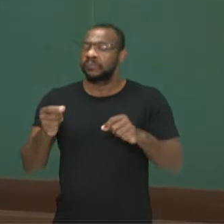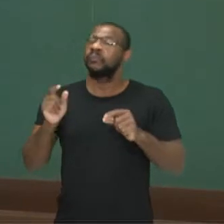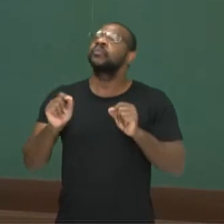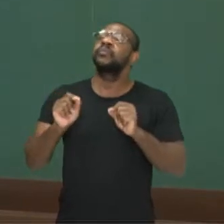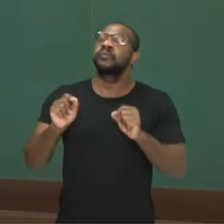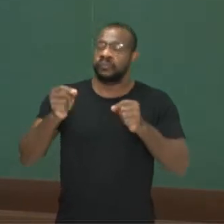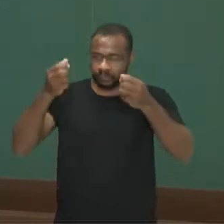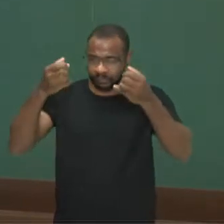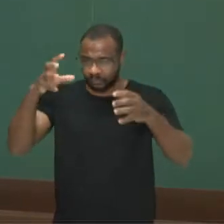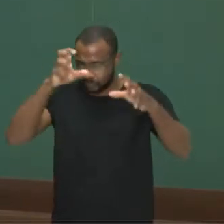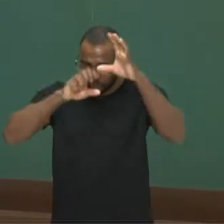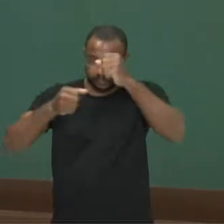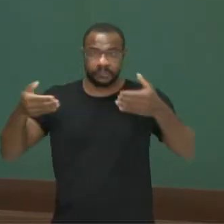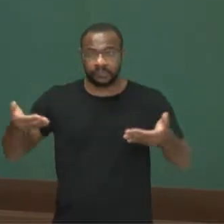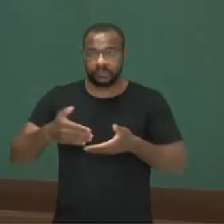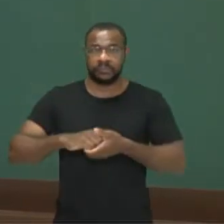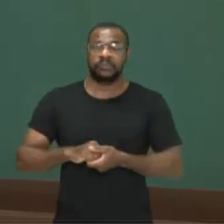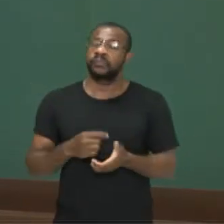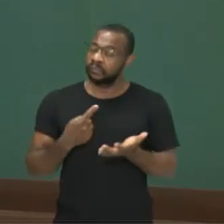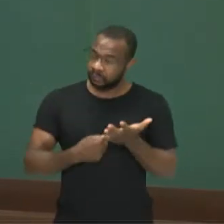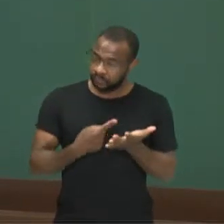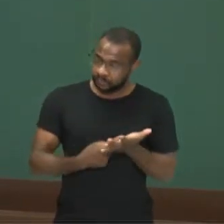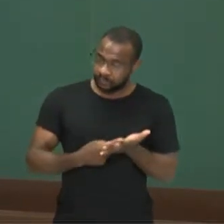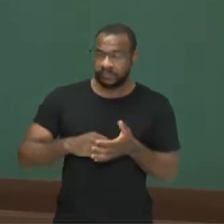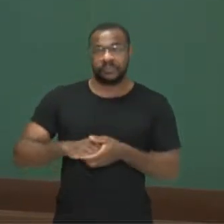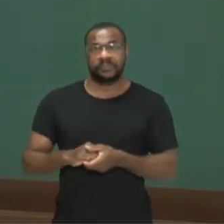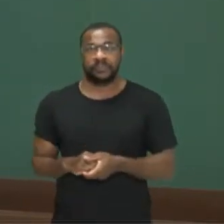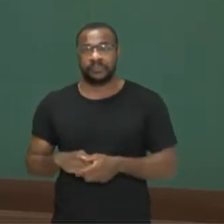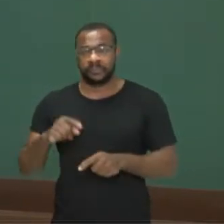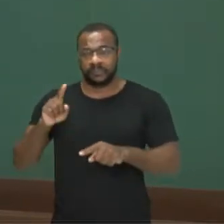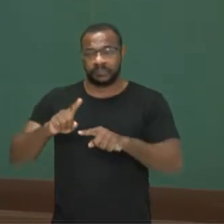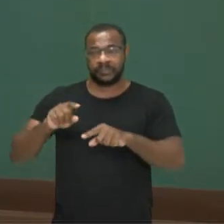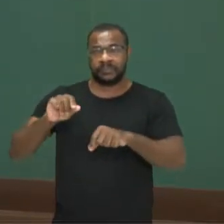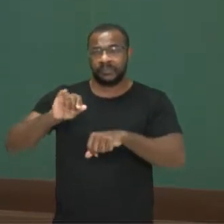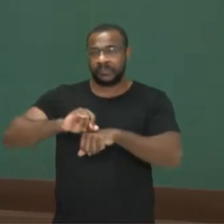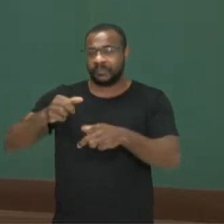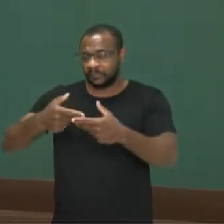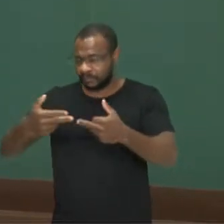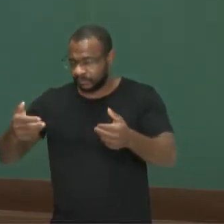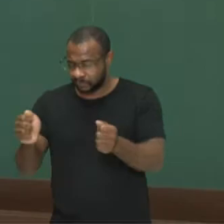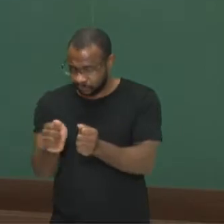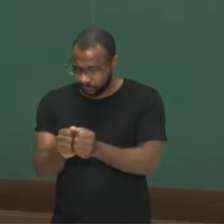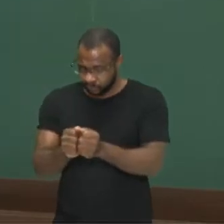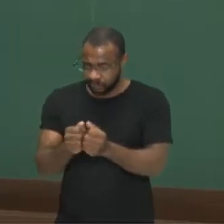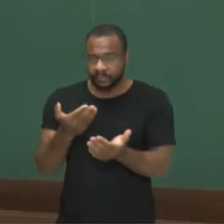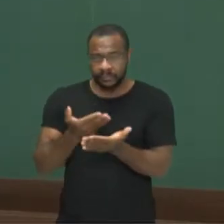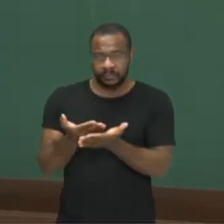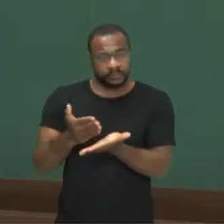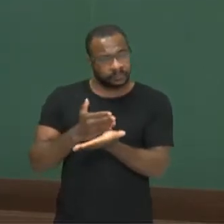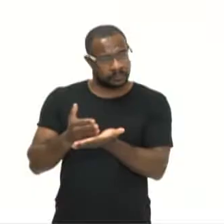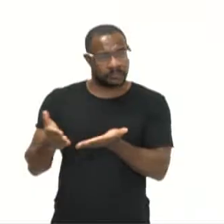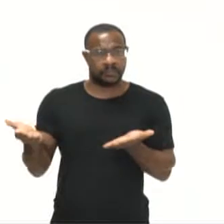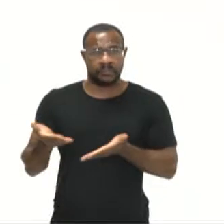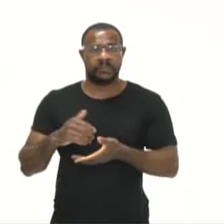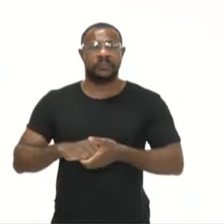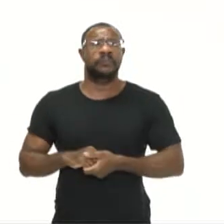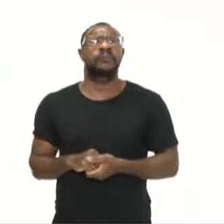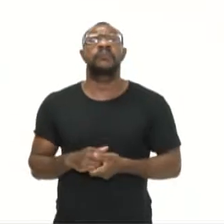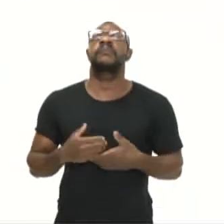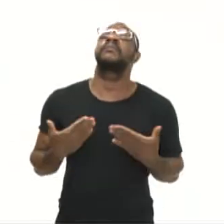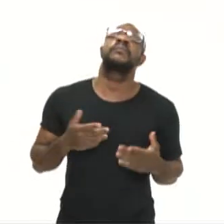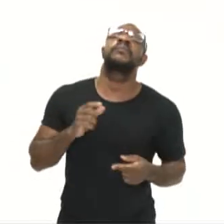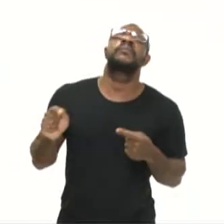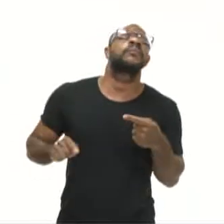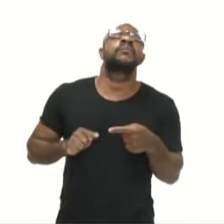aqui. Combinado, bebê? Então, materiais apostos para a nossa linda aula, porque nós vamos identificar e